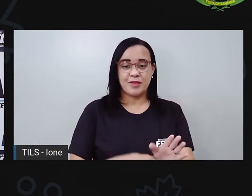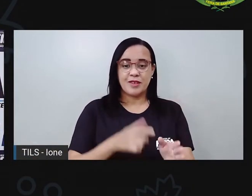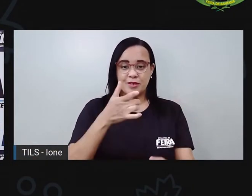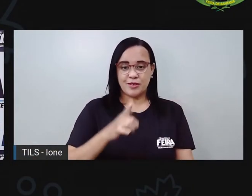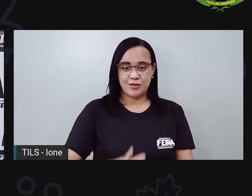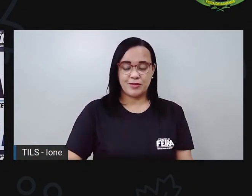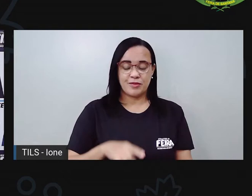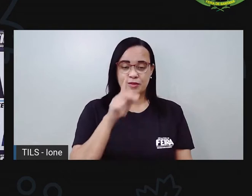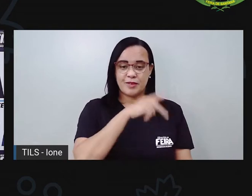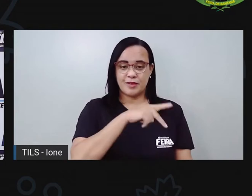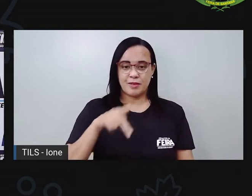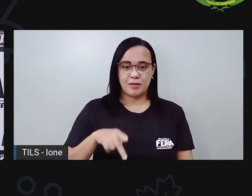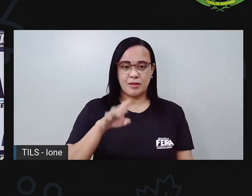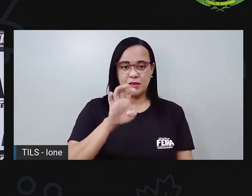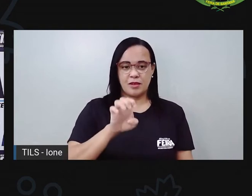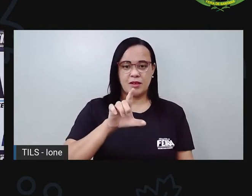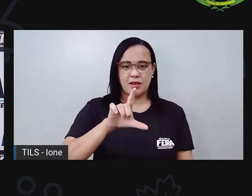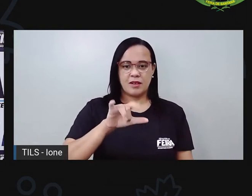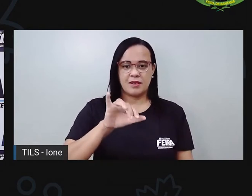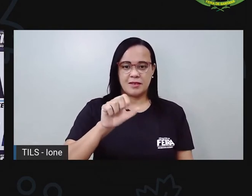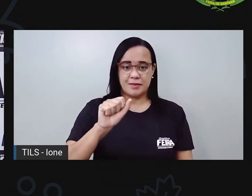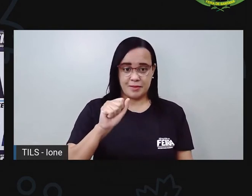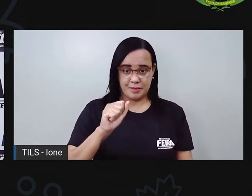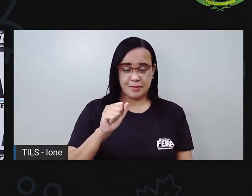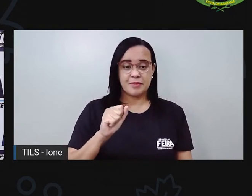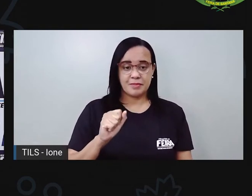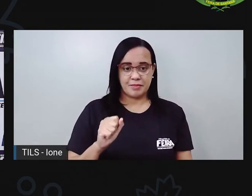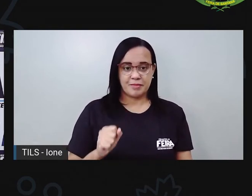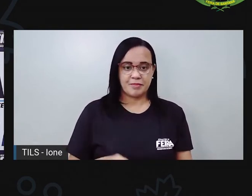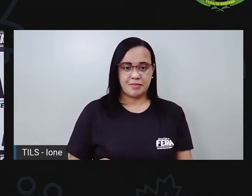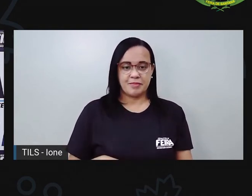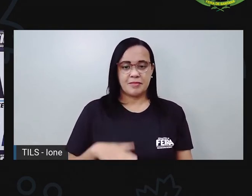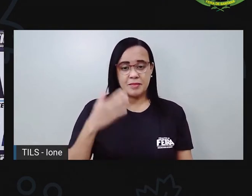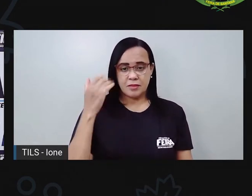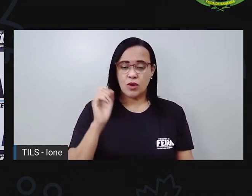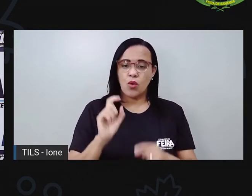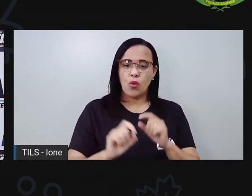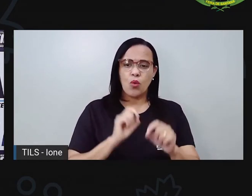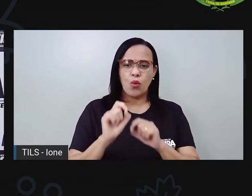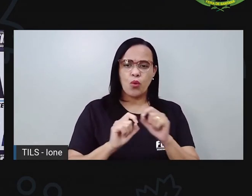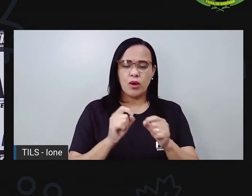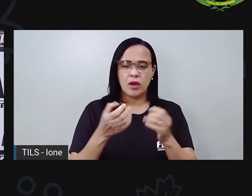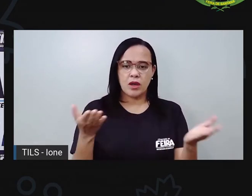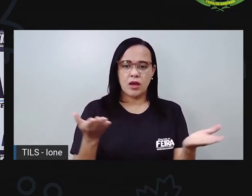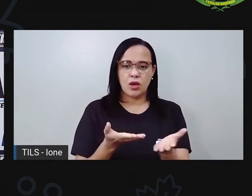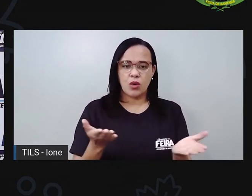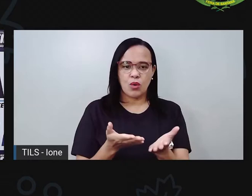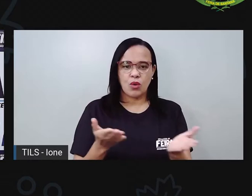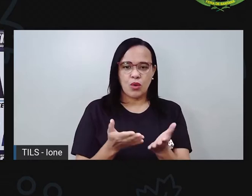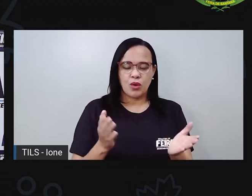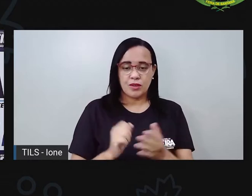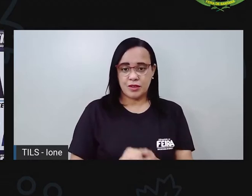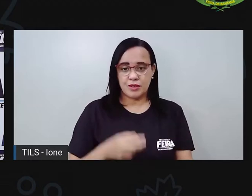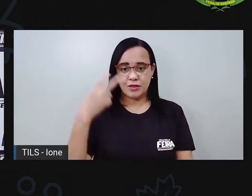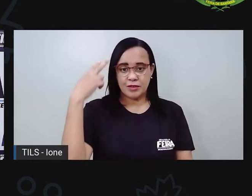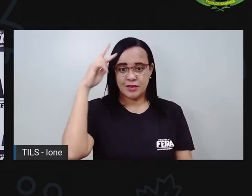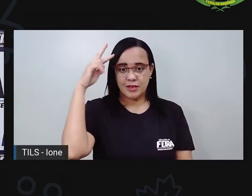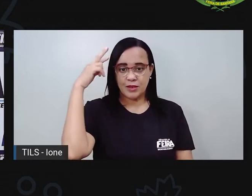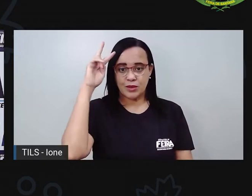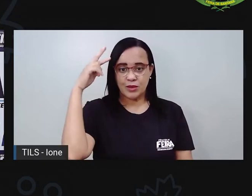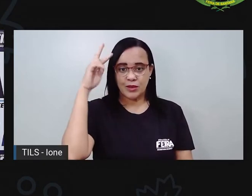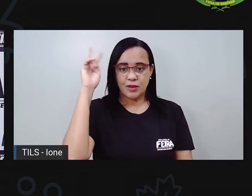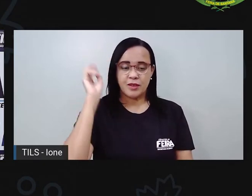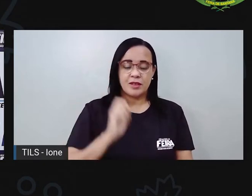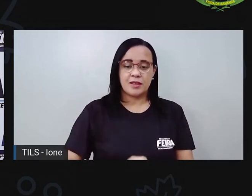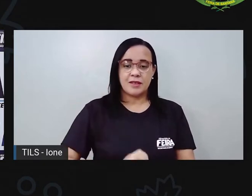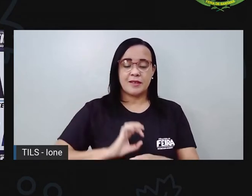proibida e tu mesmo e sabe que eu trouxe para vocês vocês lembram da história aquela